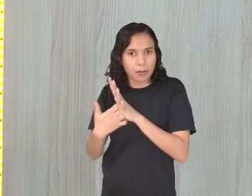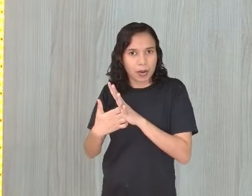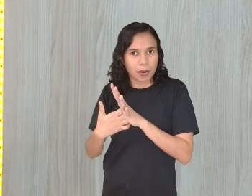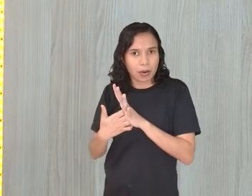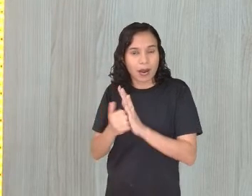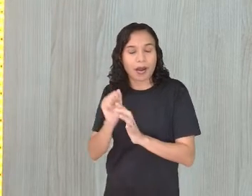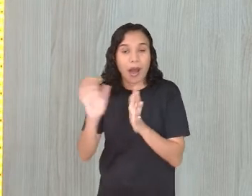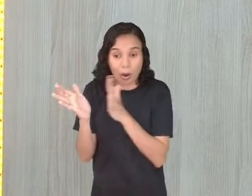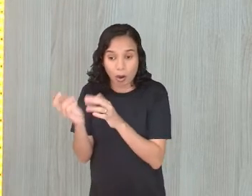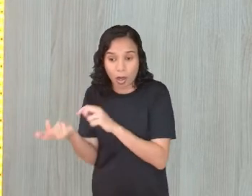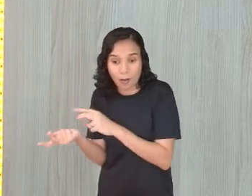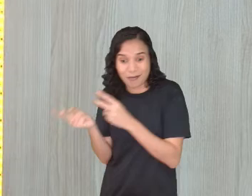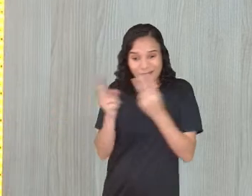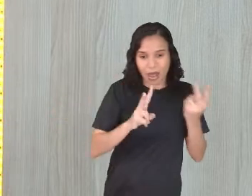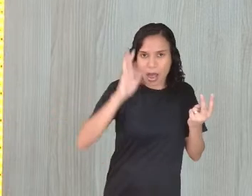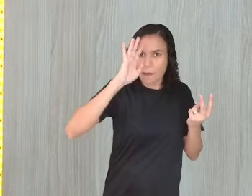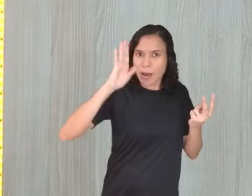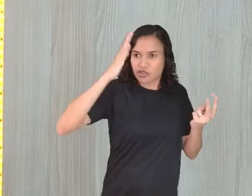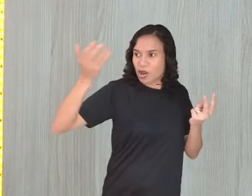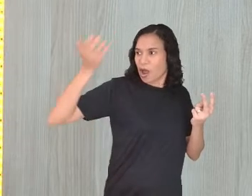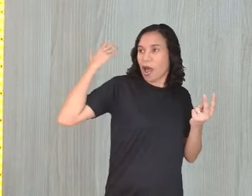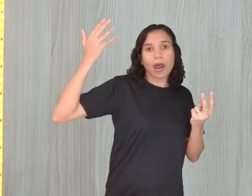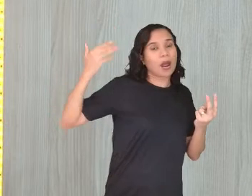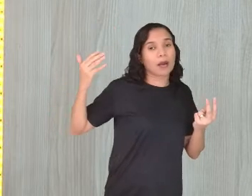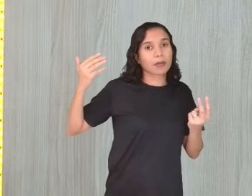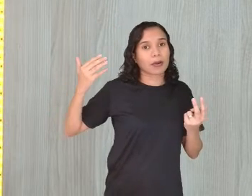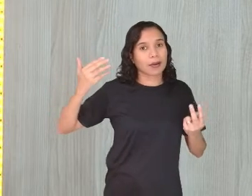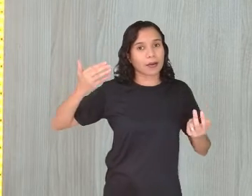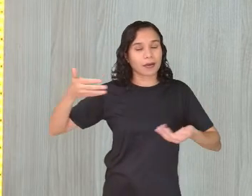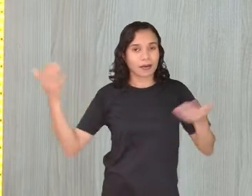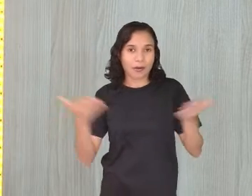naquela época. Então, enfim, hoje não existe mais,